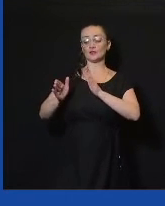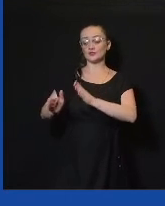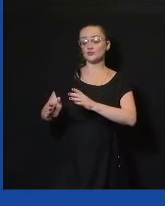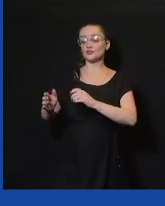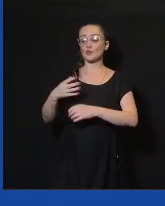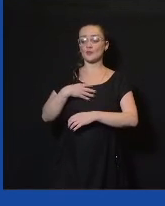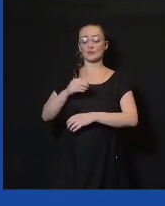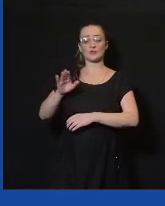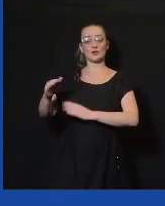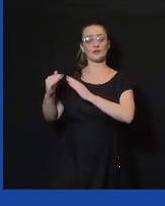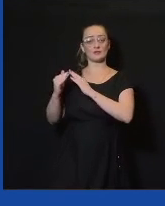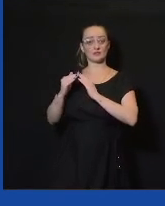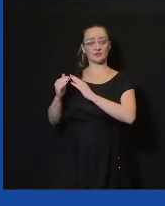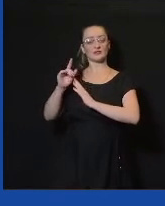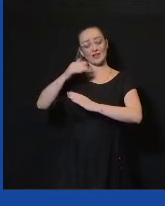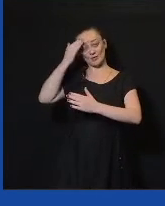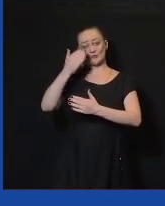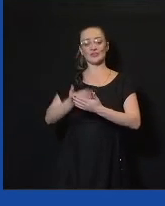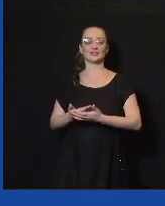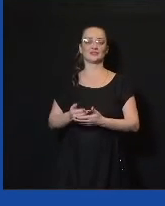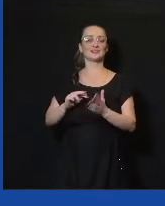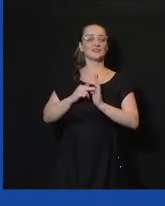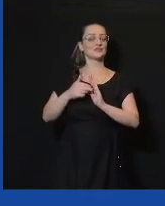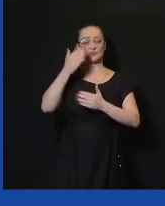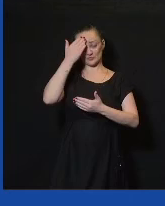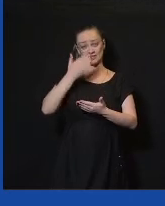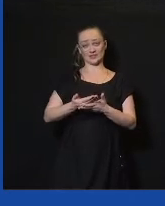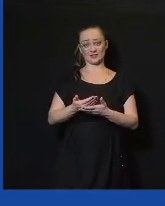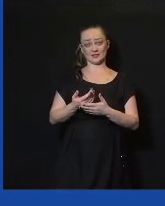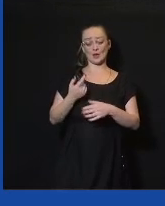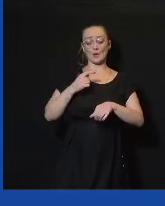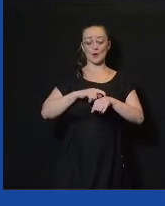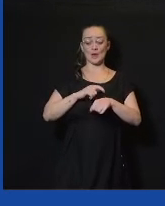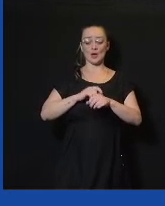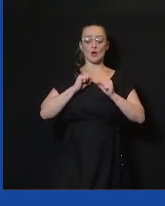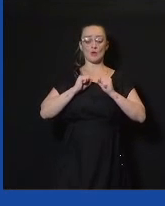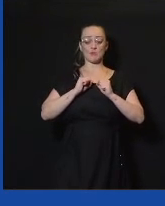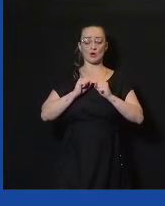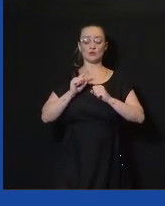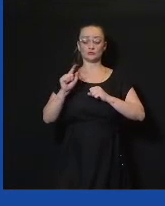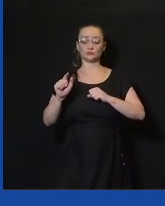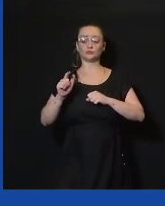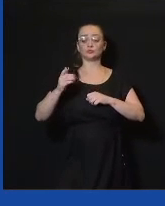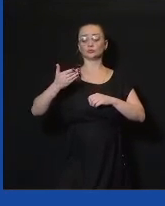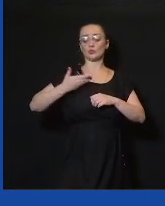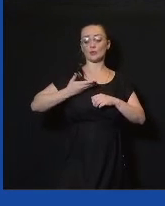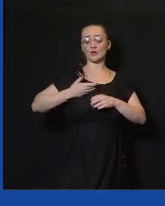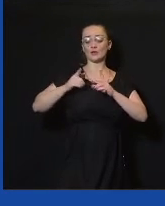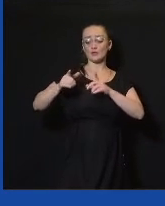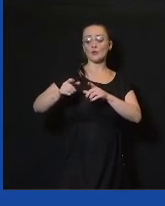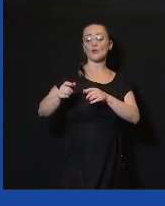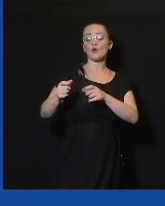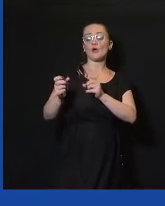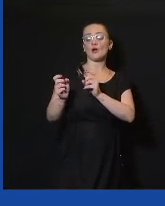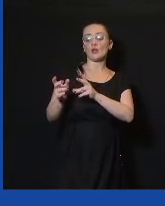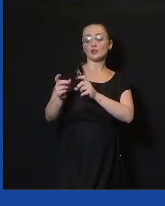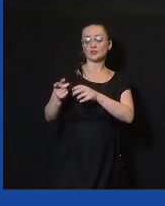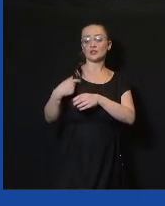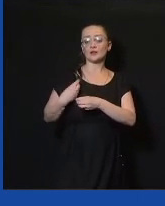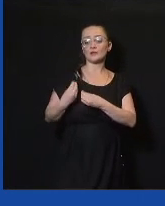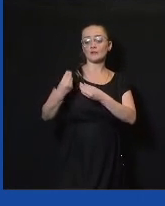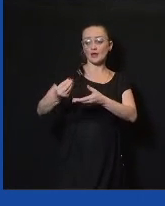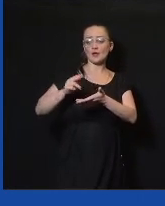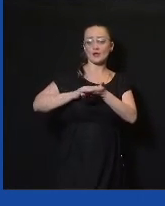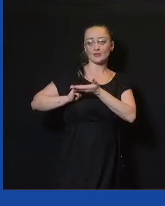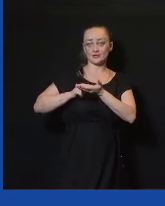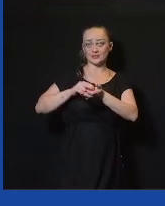vizinha, isso é confiança. A partir do momento que eu posso deixar para o seu José, no comércio dele, receber a minha